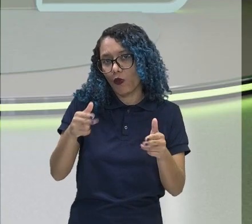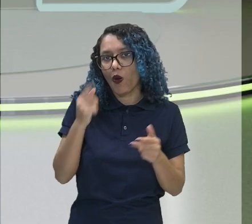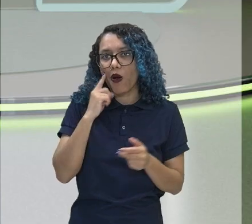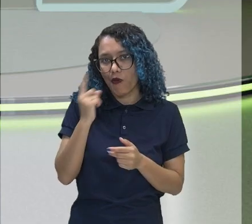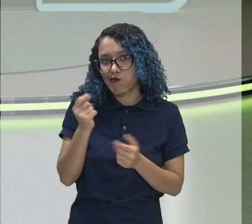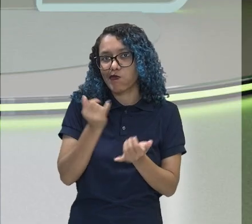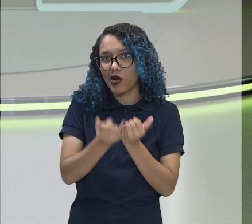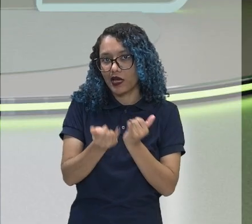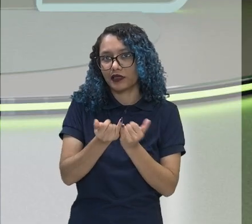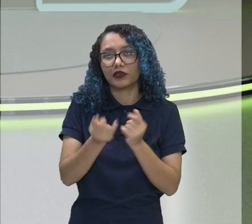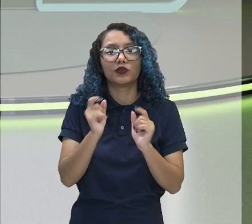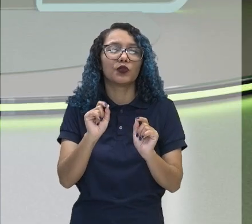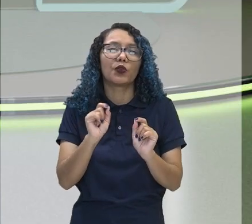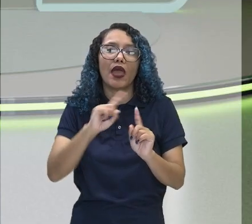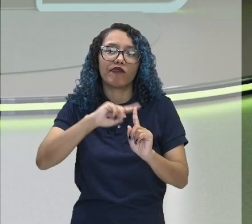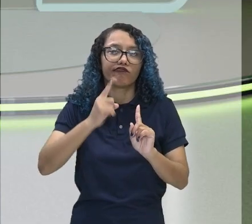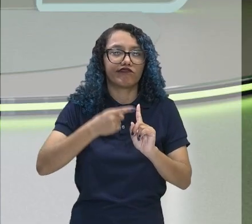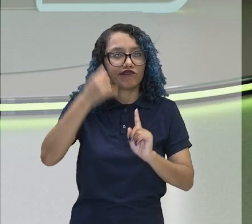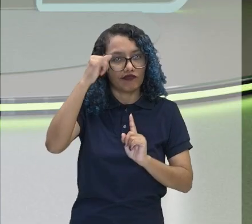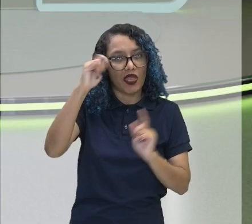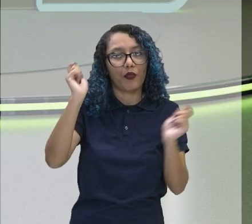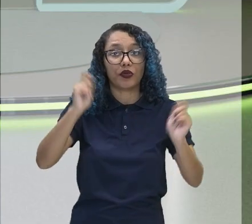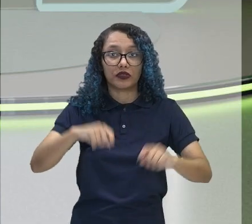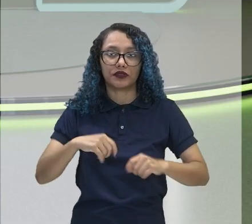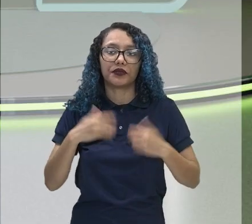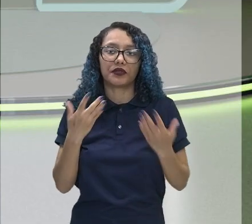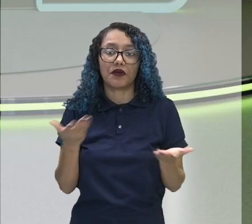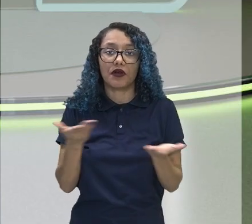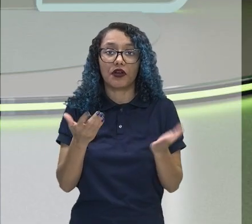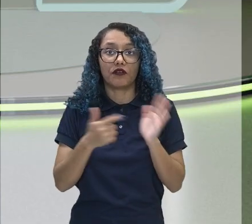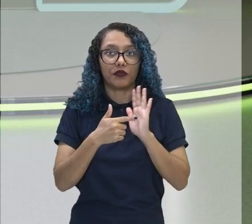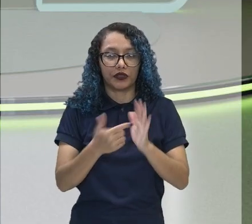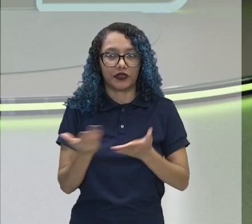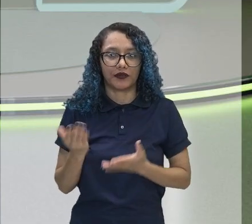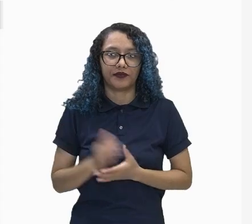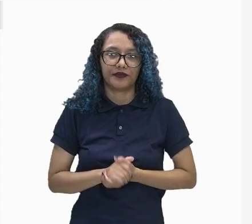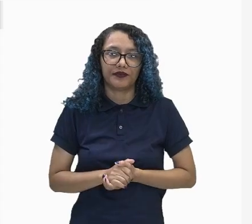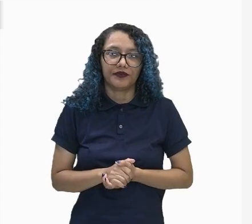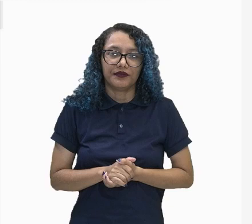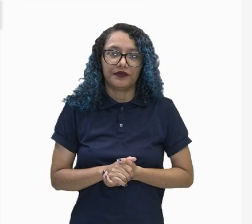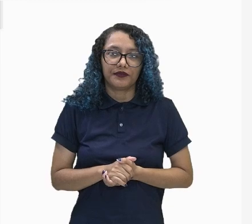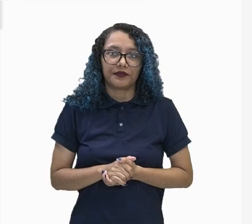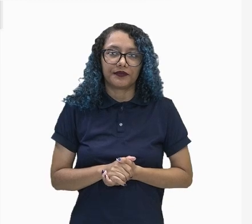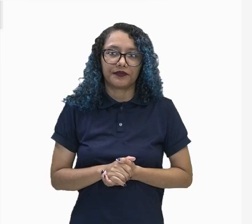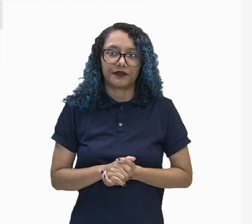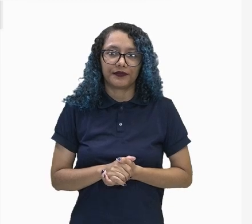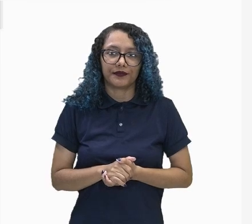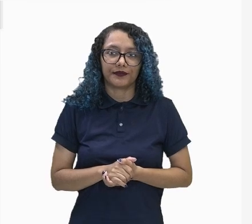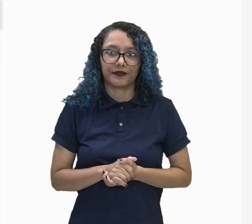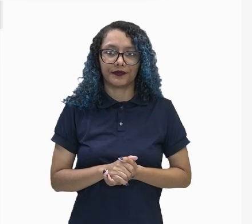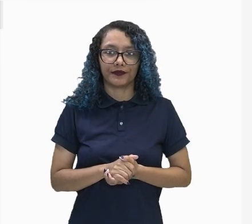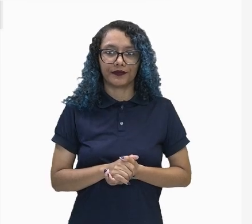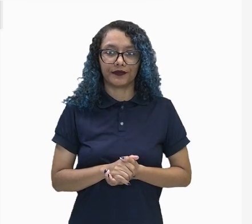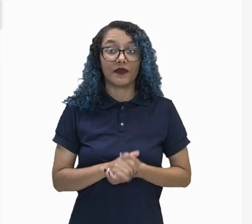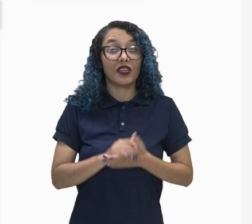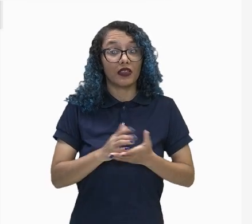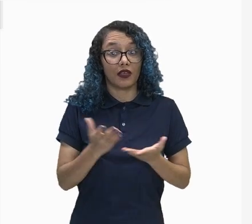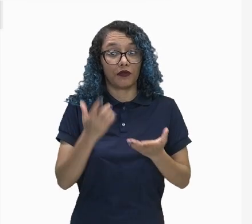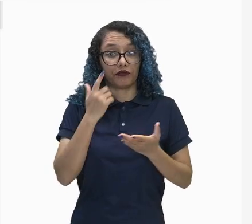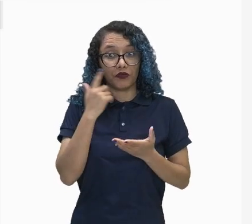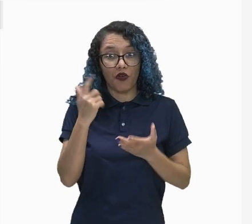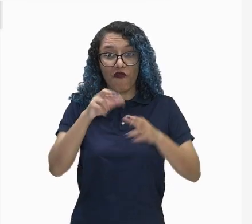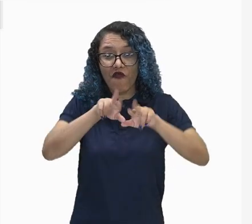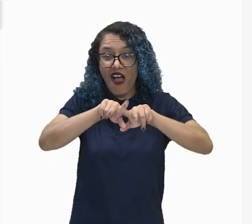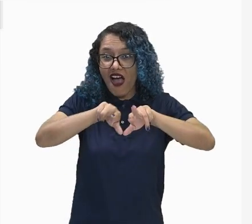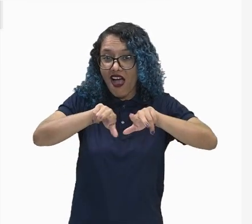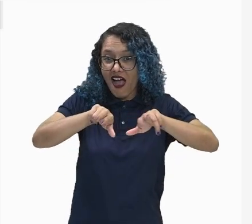de contracepção. E é o que a gente vai conhecer a partir de agora. Então, observe aí que nós temos uma diversidade